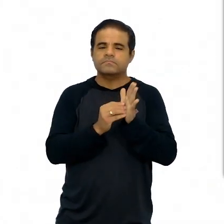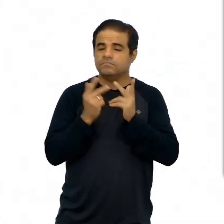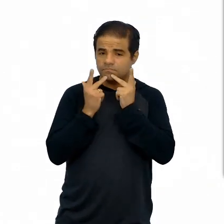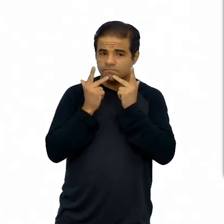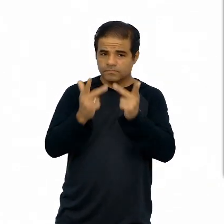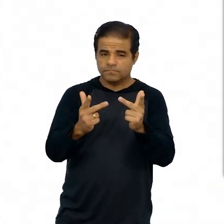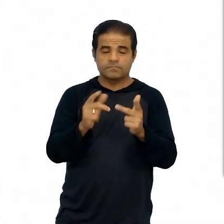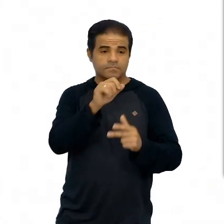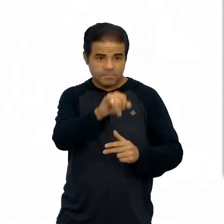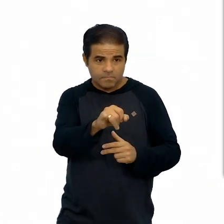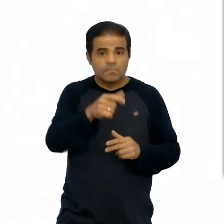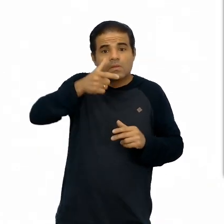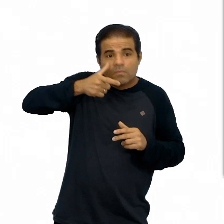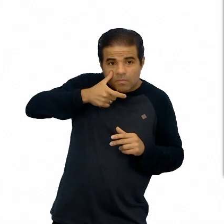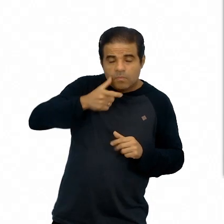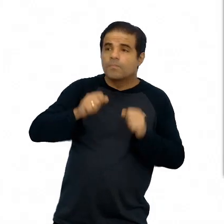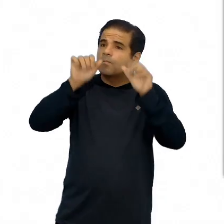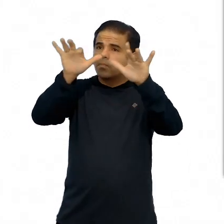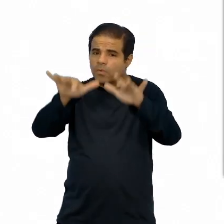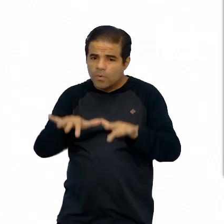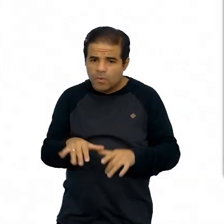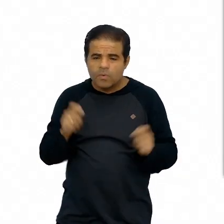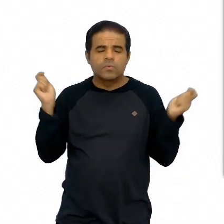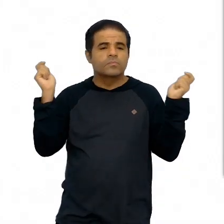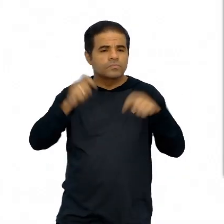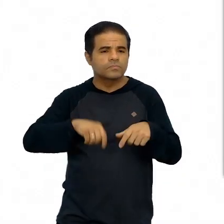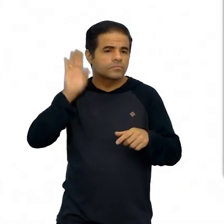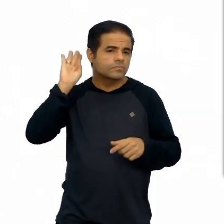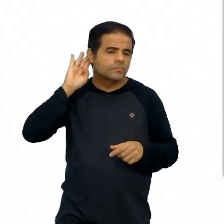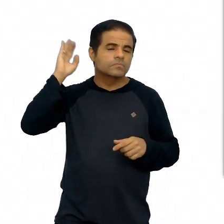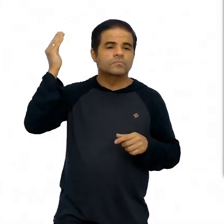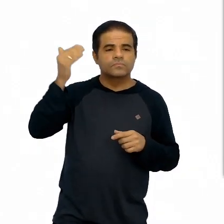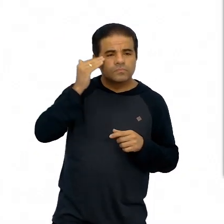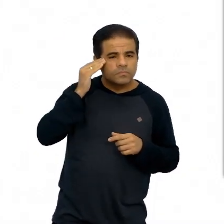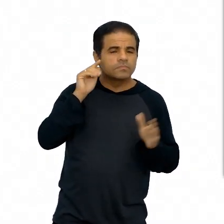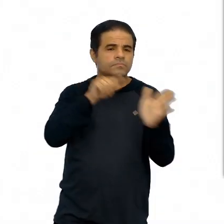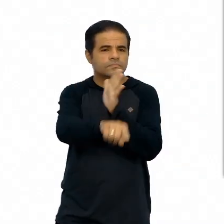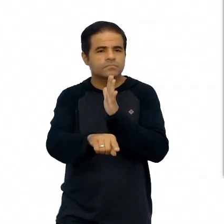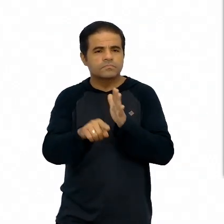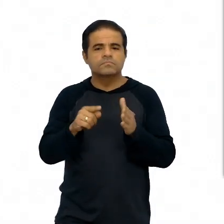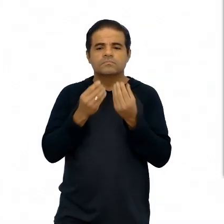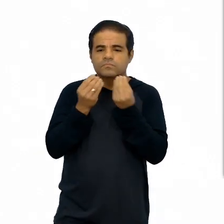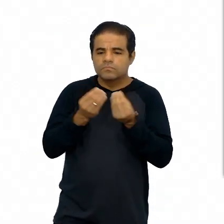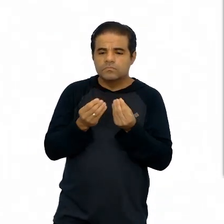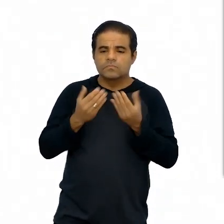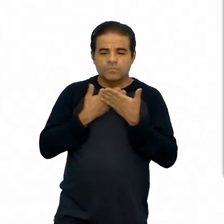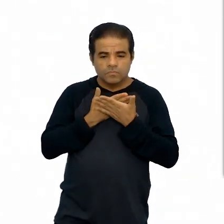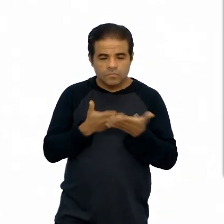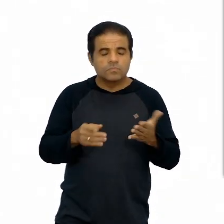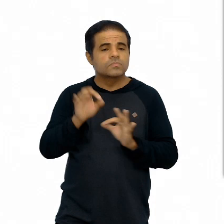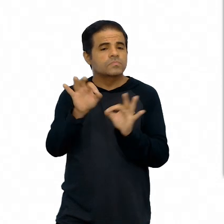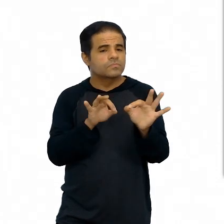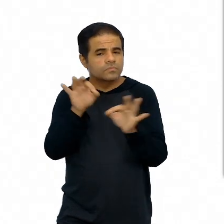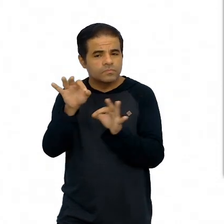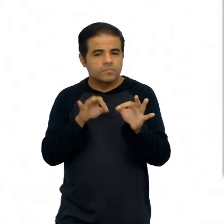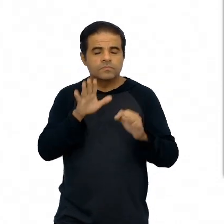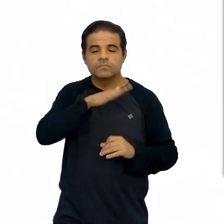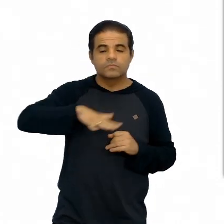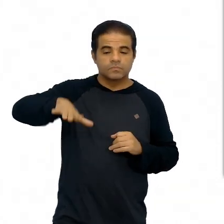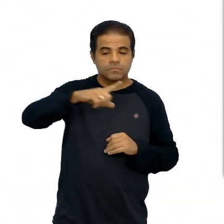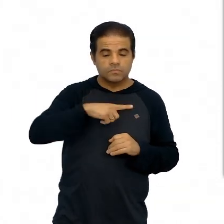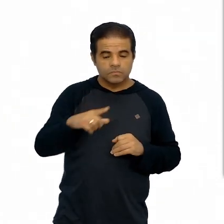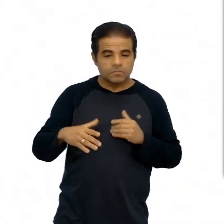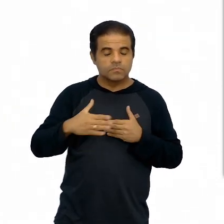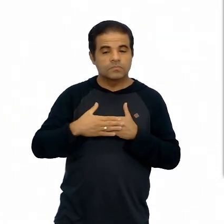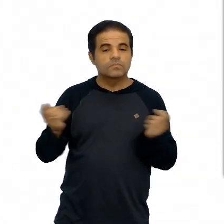fale, né, esclareça as possíveis dúvidas que surgirem. Pergunte como vocês estão resolvendo, por que